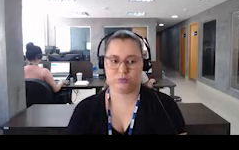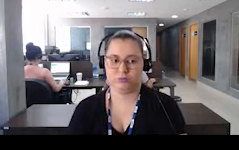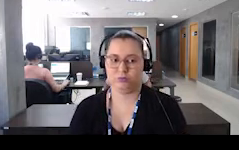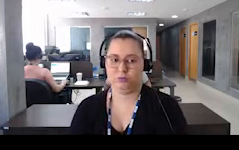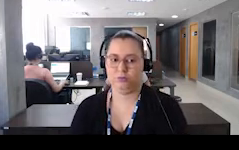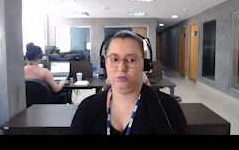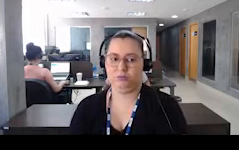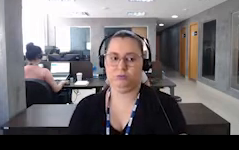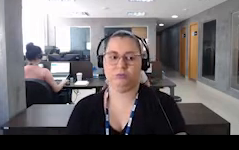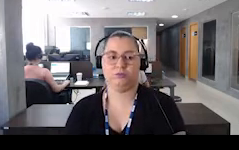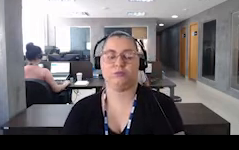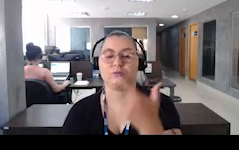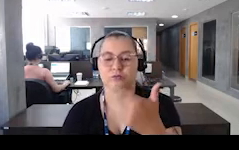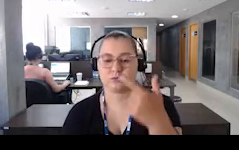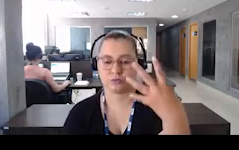Então aqui, ó,